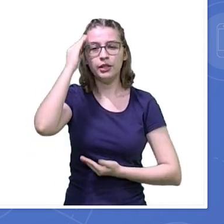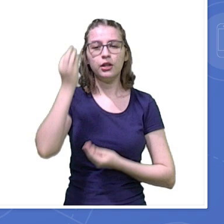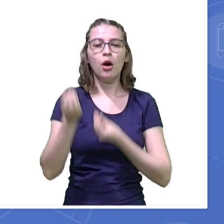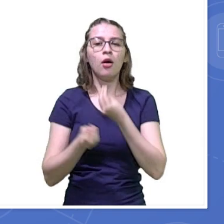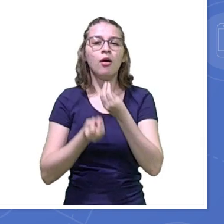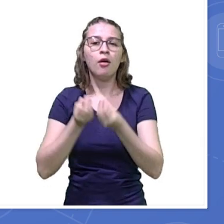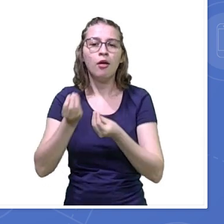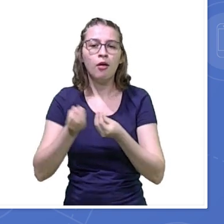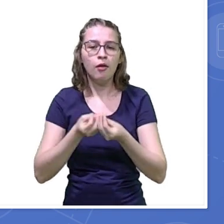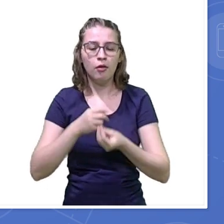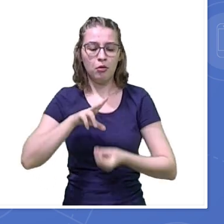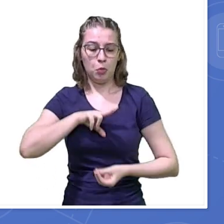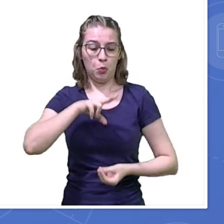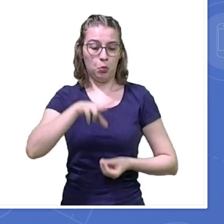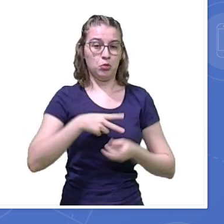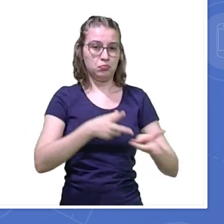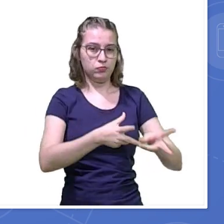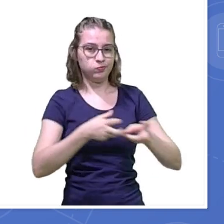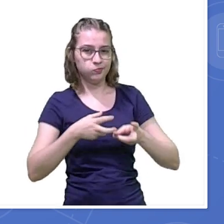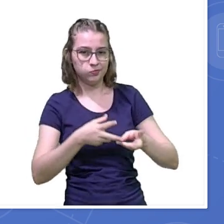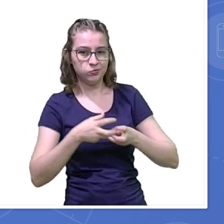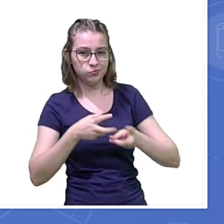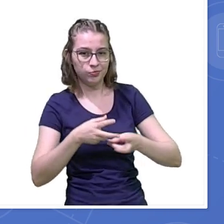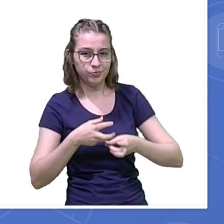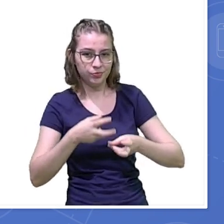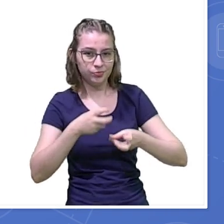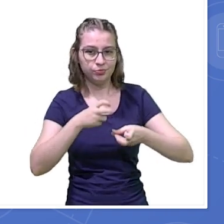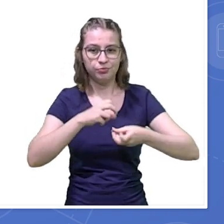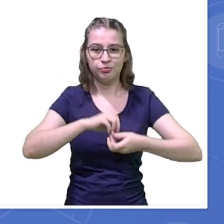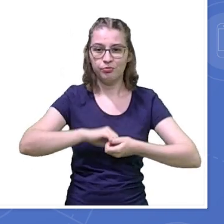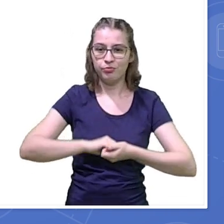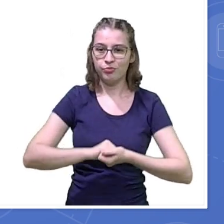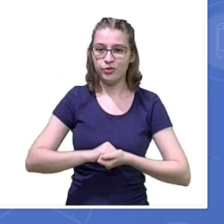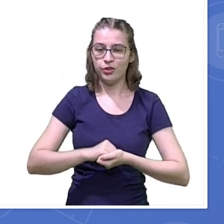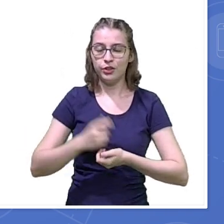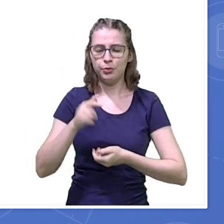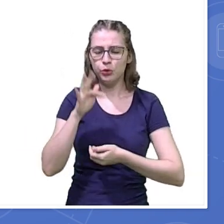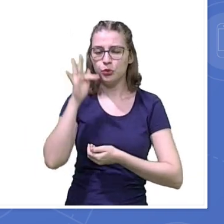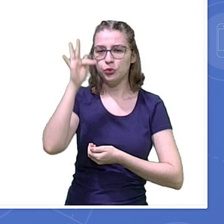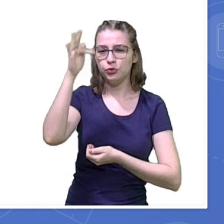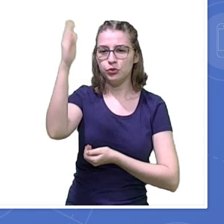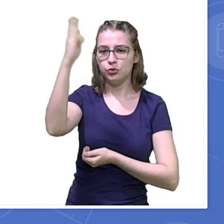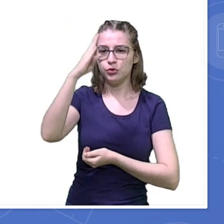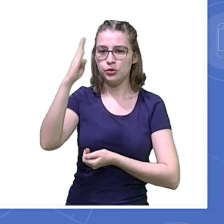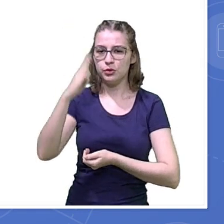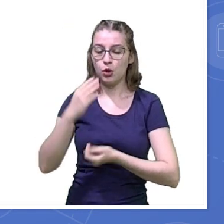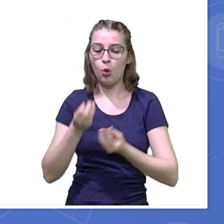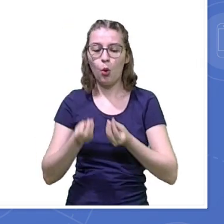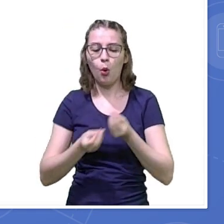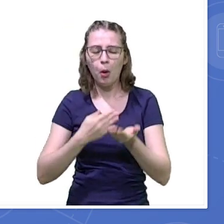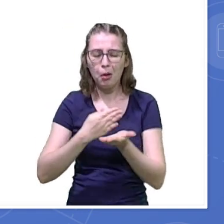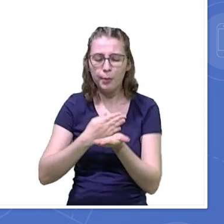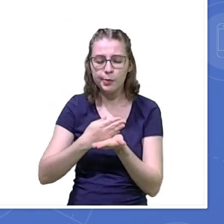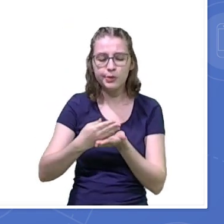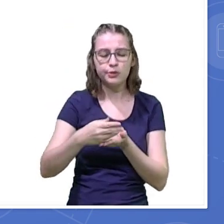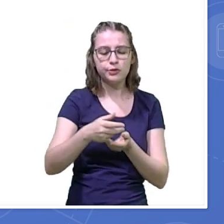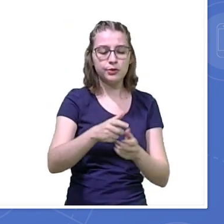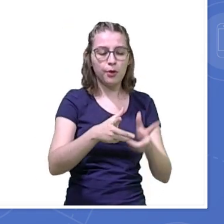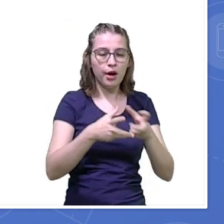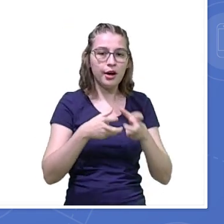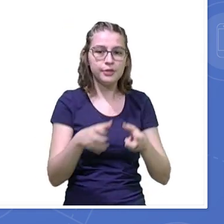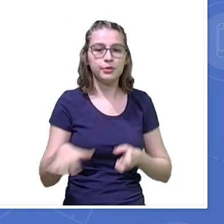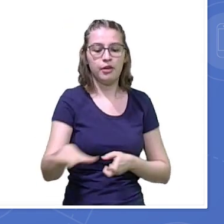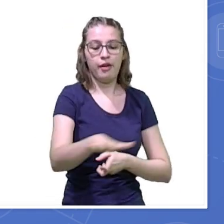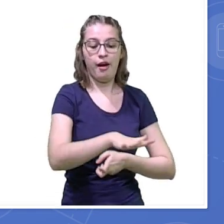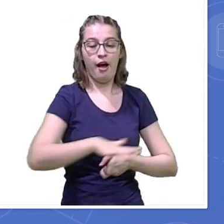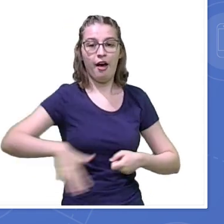exploradores portugueses e, posteriormente, né, os brasileiros em geral começaram a explorar o território brasileiro e